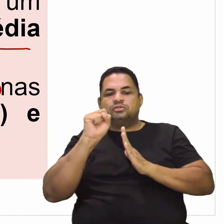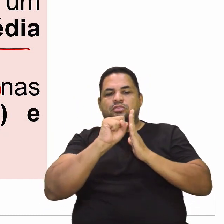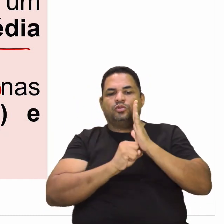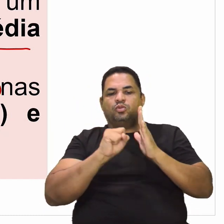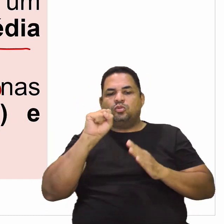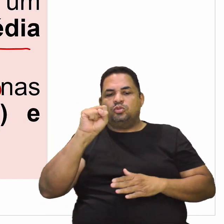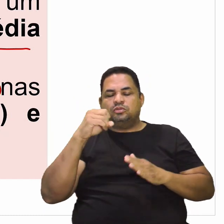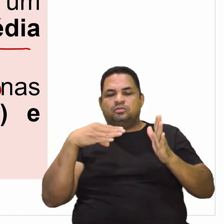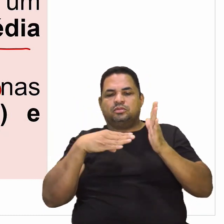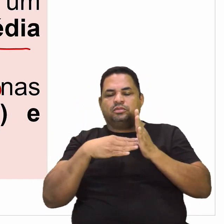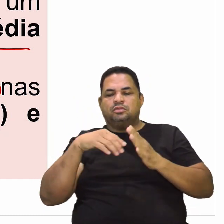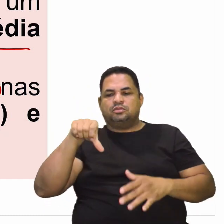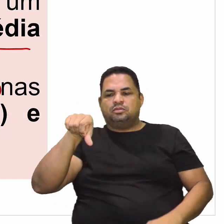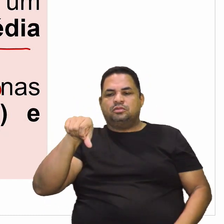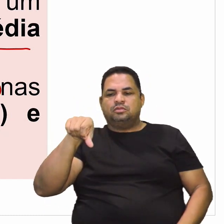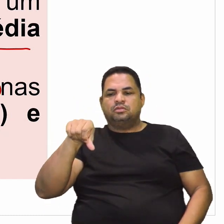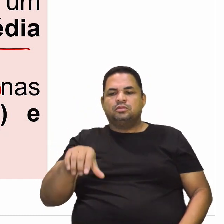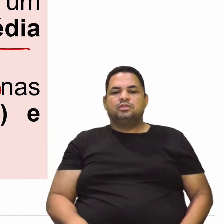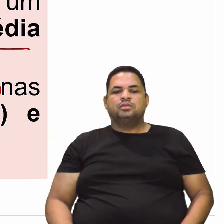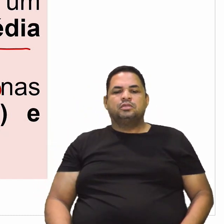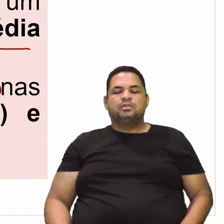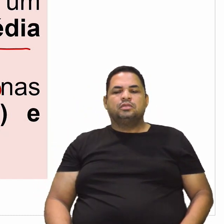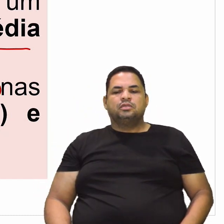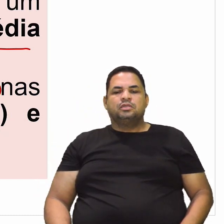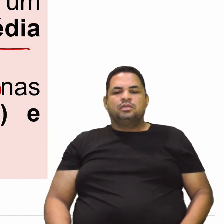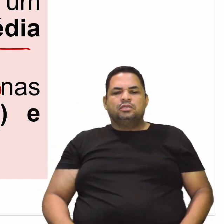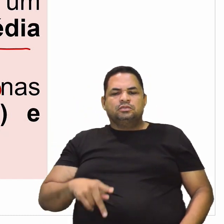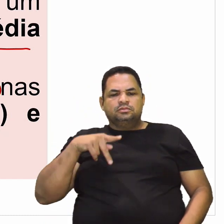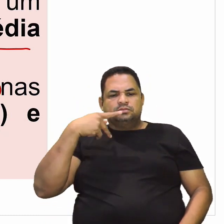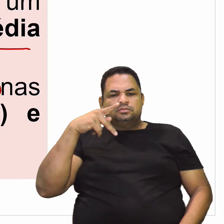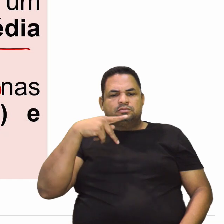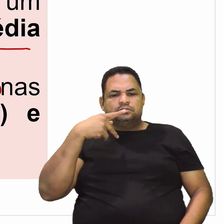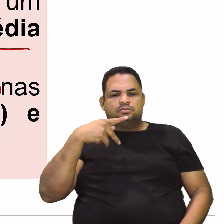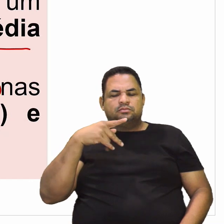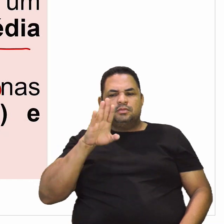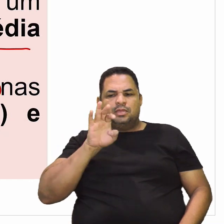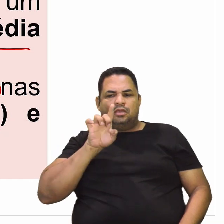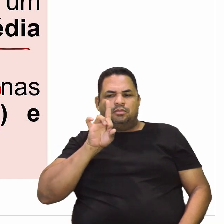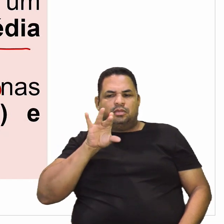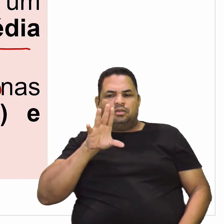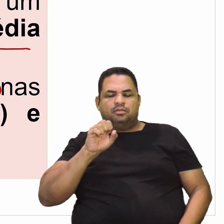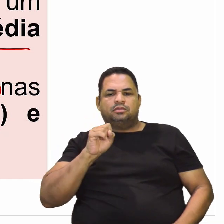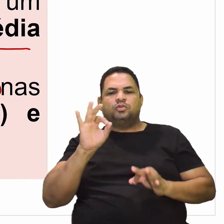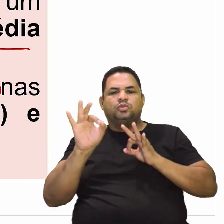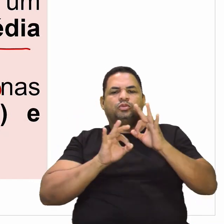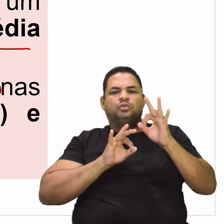IX. Caramba, professor, o senhor está falando que os bárbaros construíram